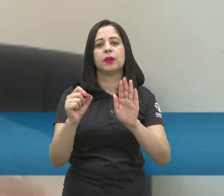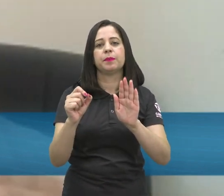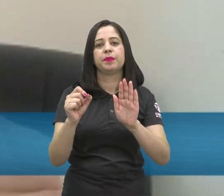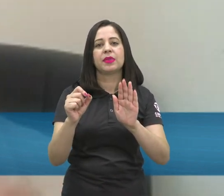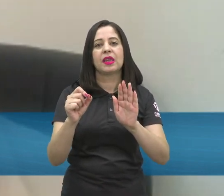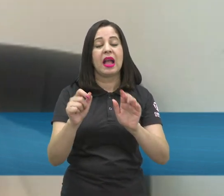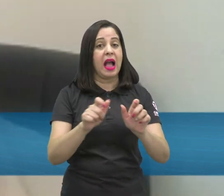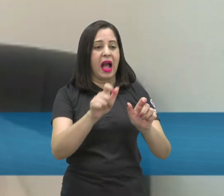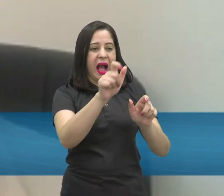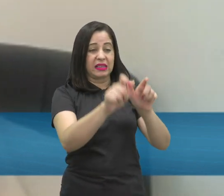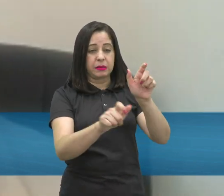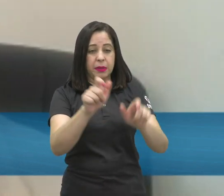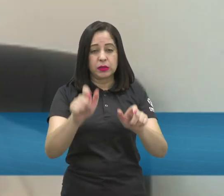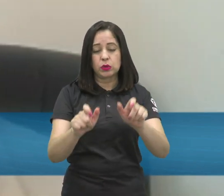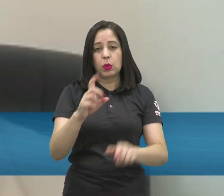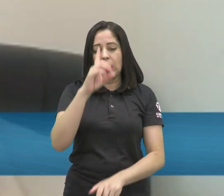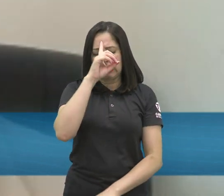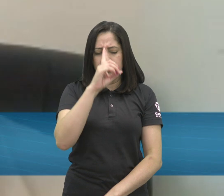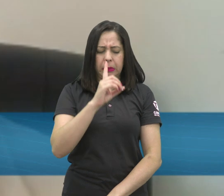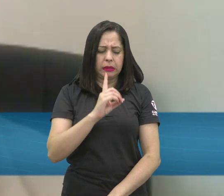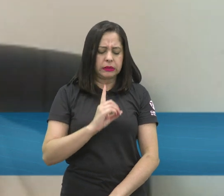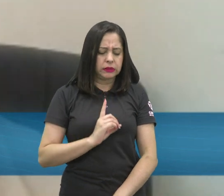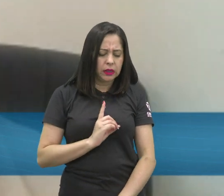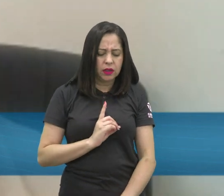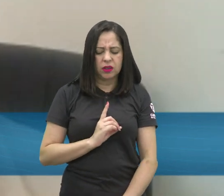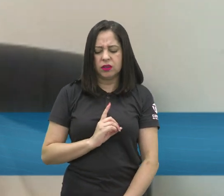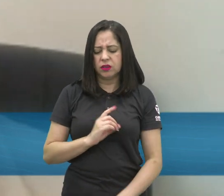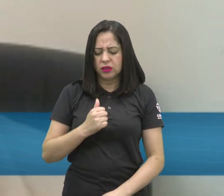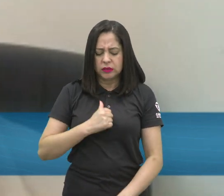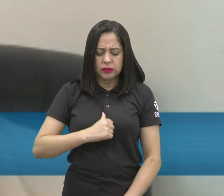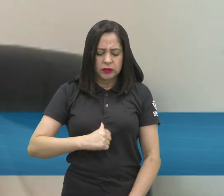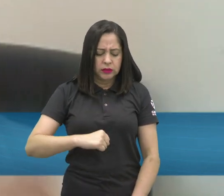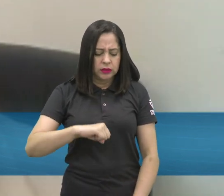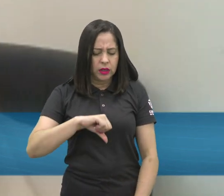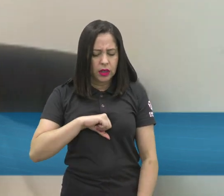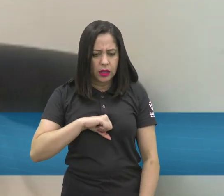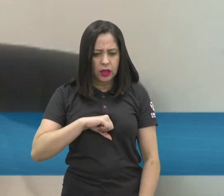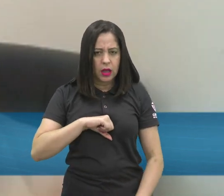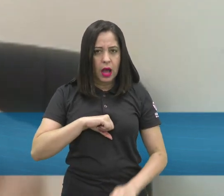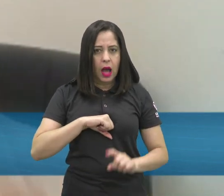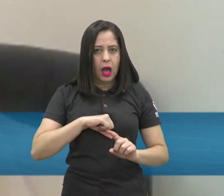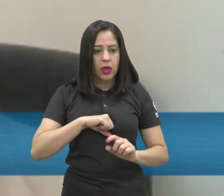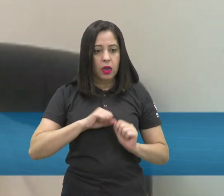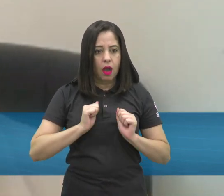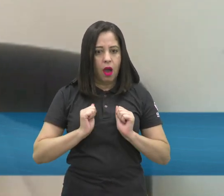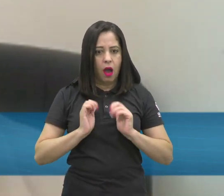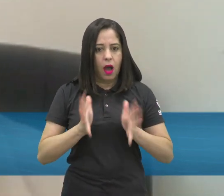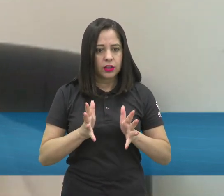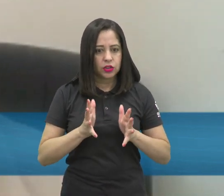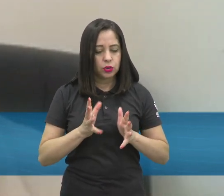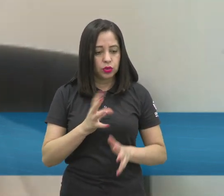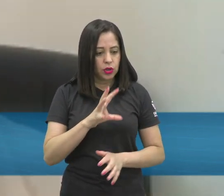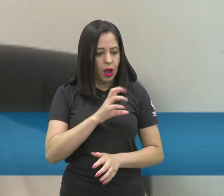estão em processos de depressão, em processos de adoecimento emocional, que quando conseguem atuar numa questão de